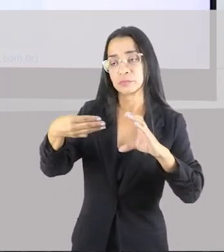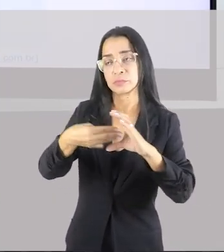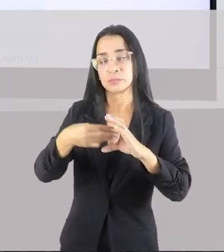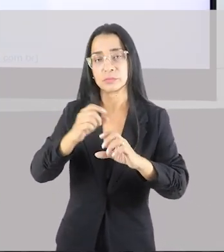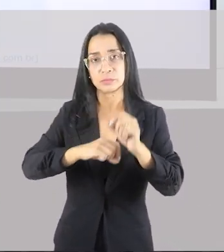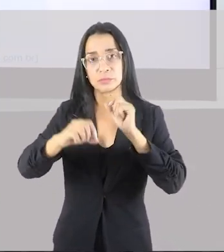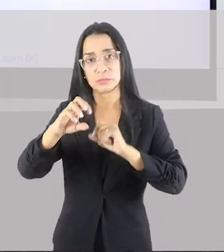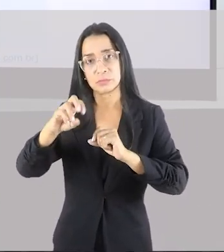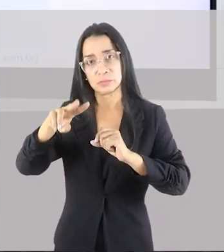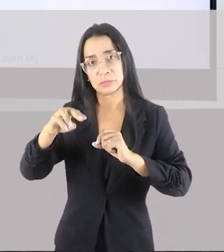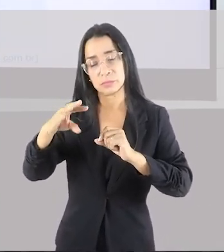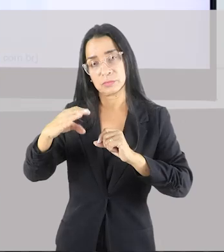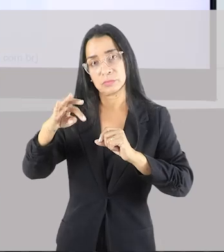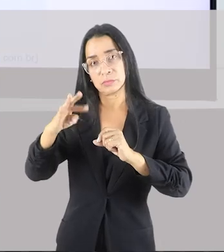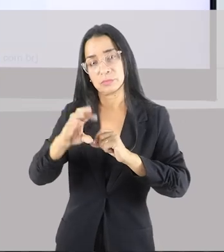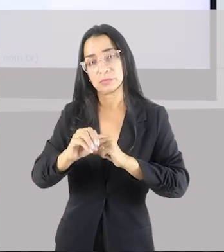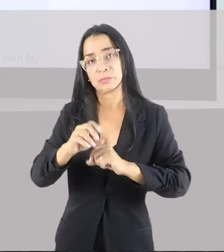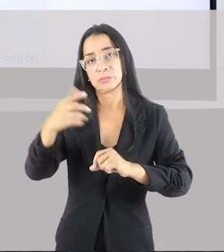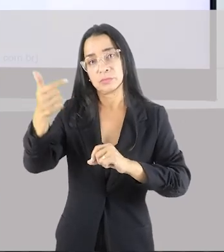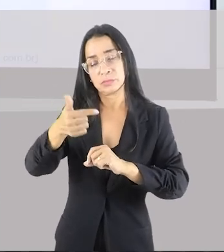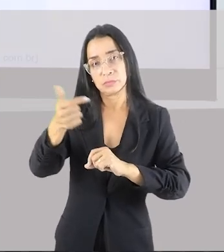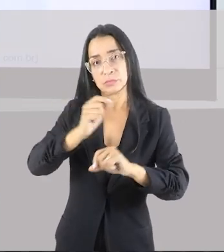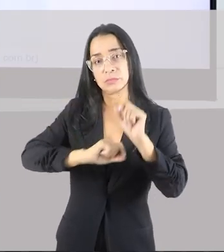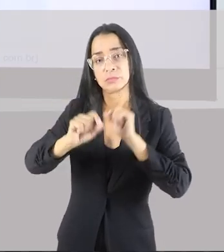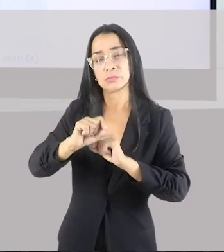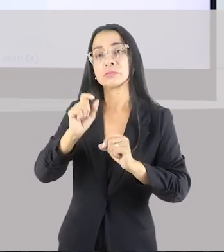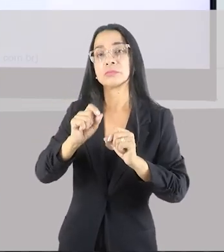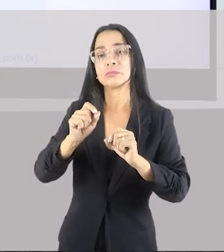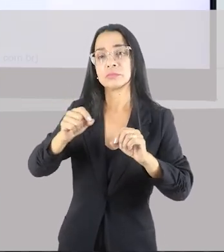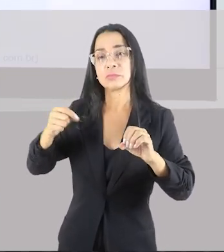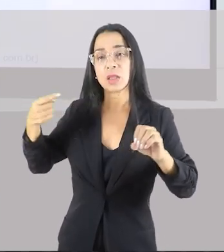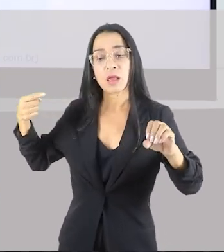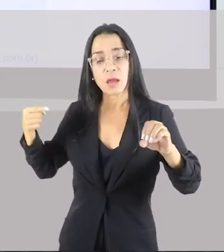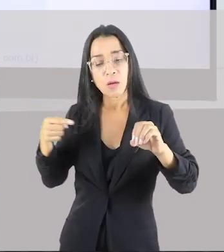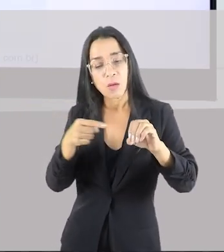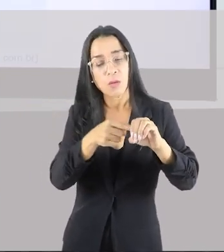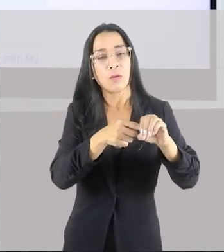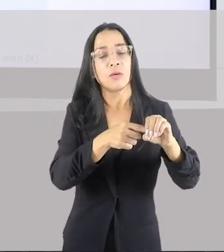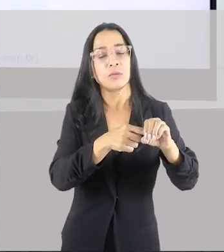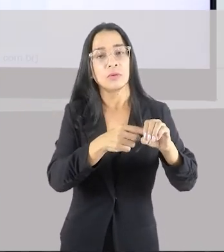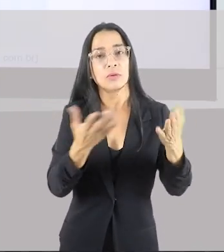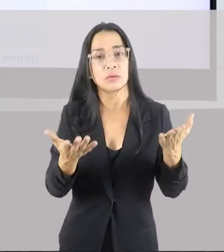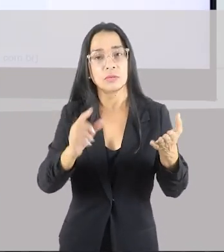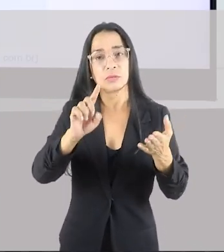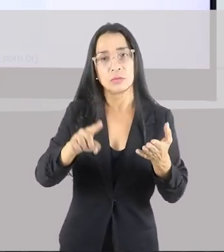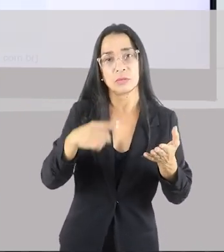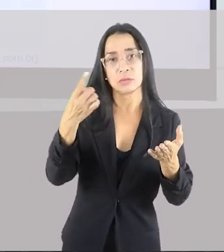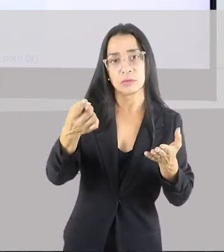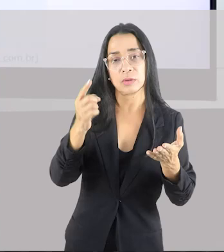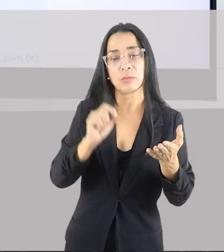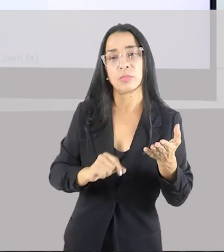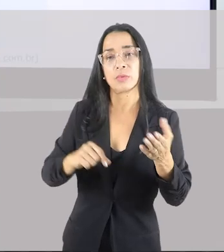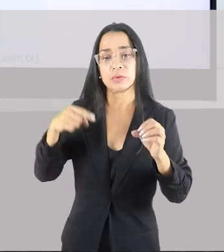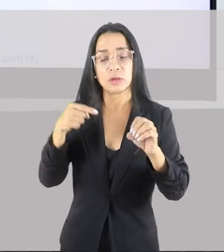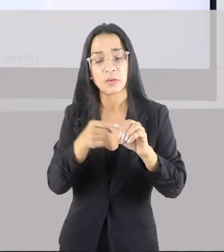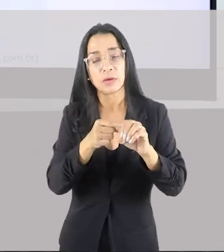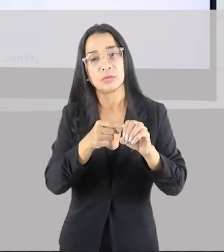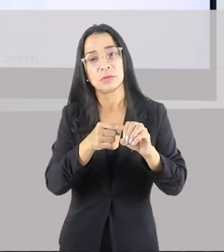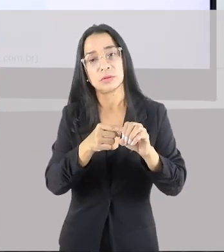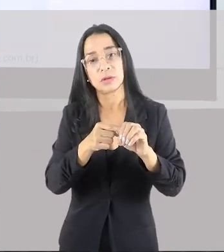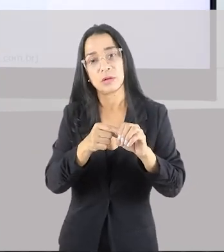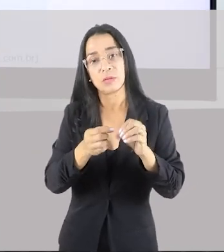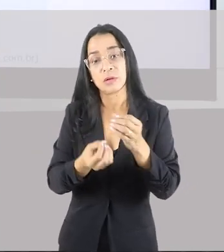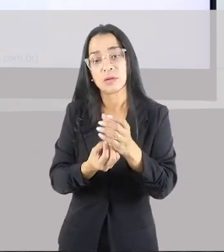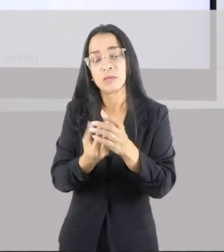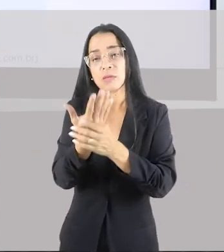o ovócito secundário, que vai ser fecundado pelo espermatozoide. Depois da fecundação é que